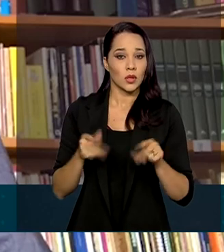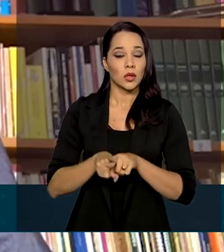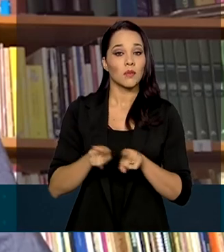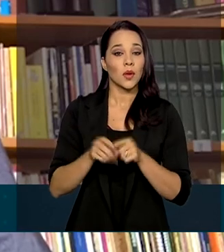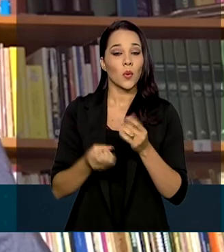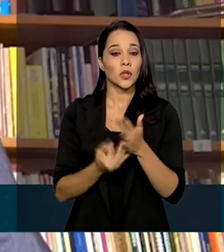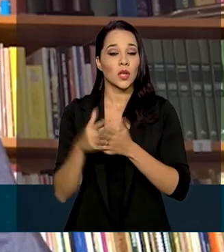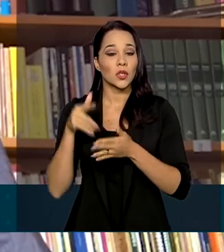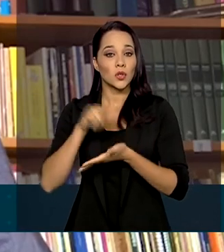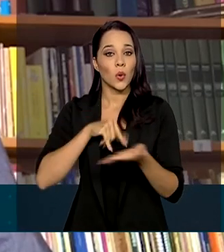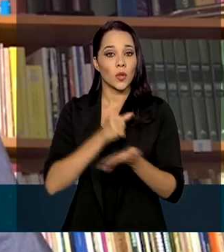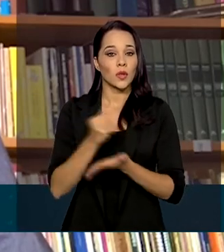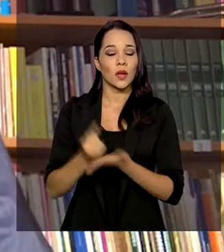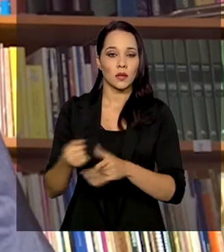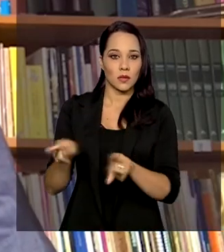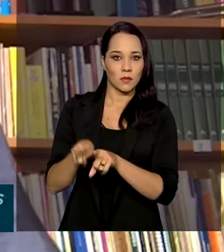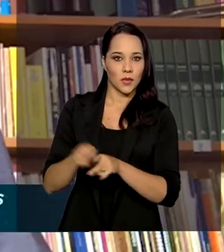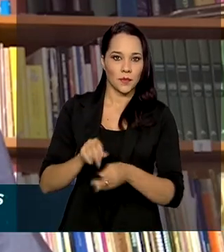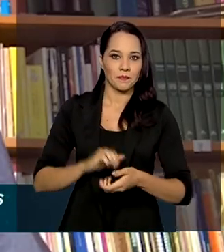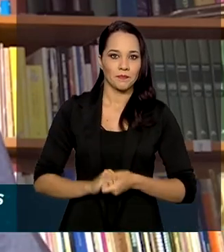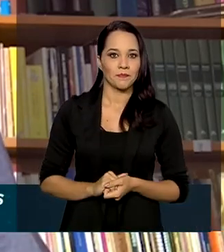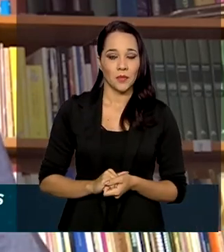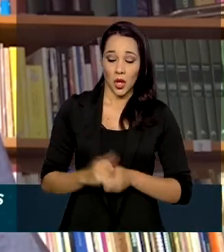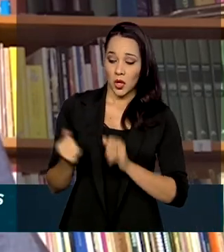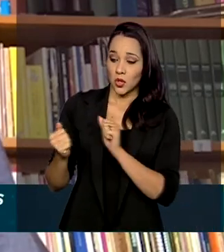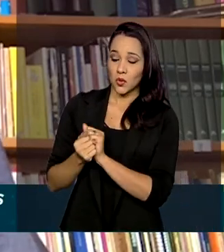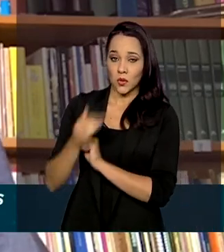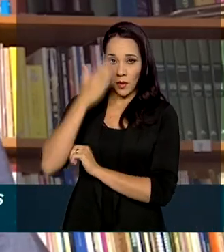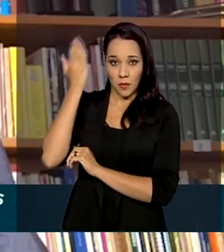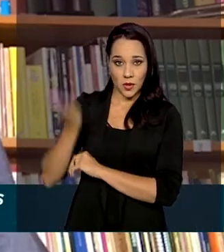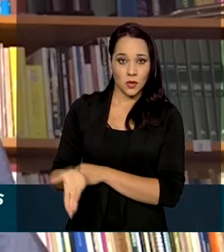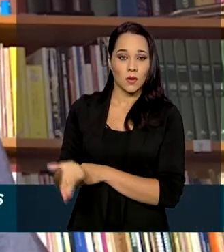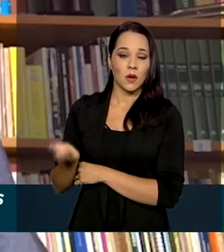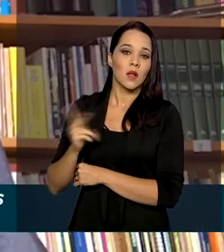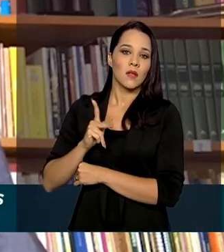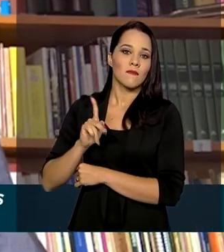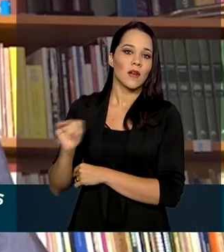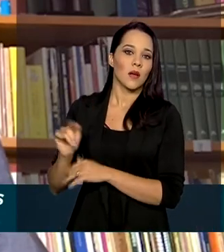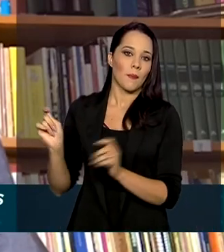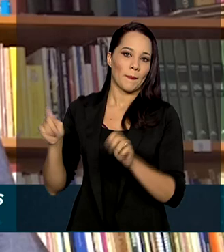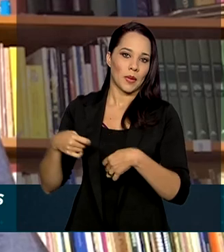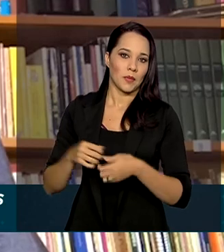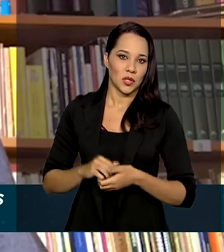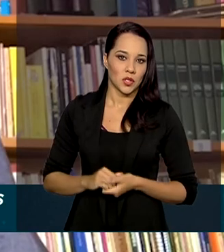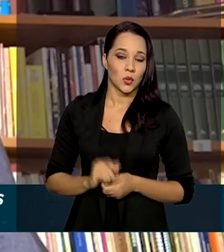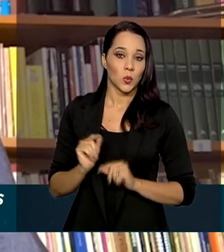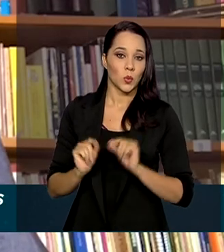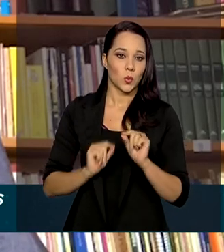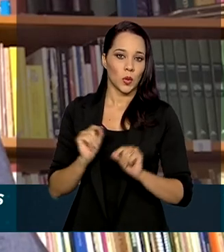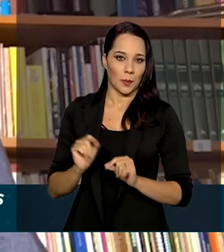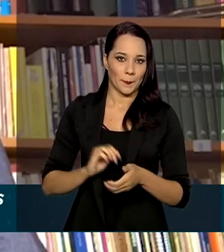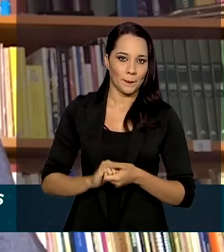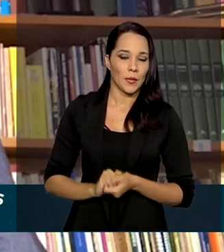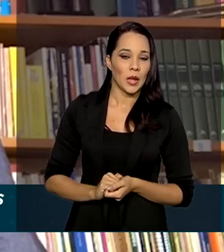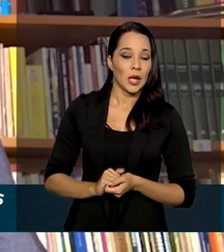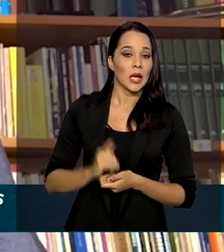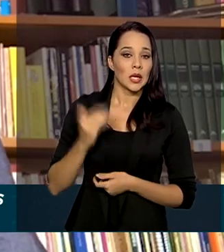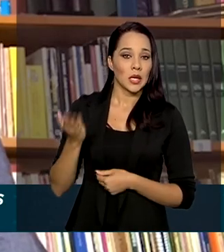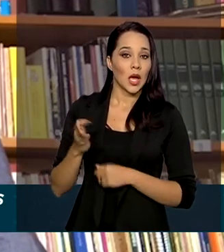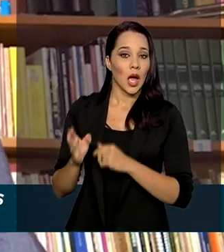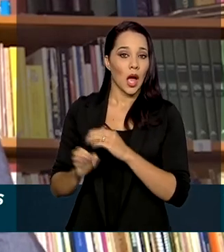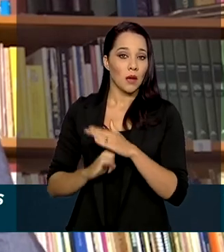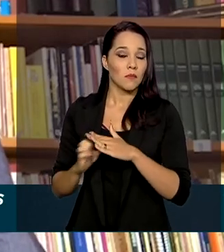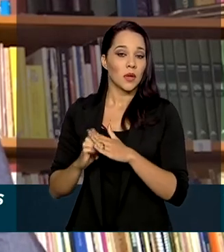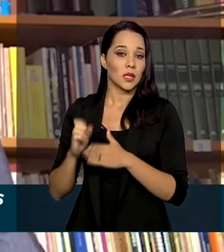de contratos também. E do lado do fornecedor, vai permitir que o fornecedor tenha um ganho